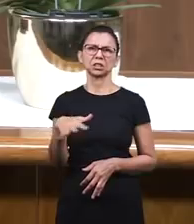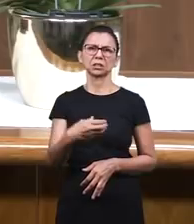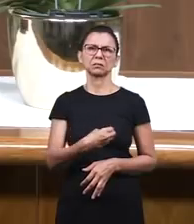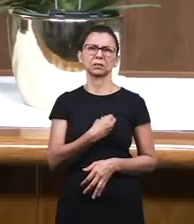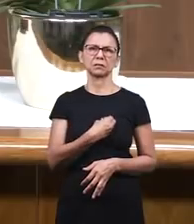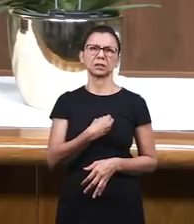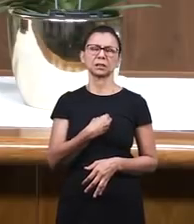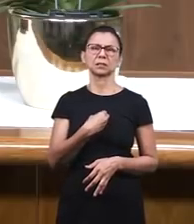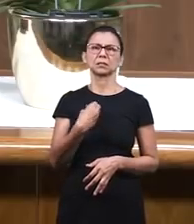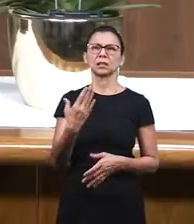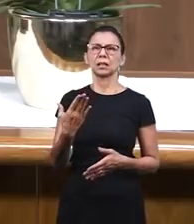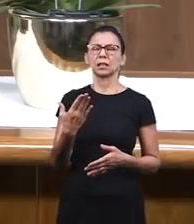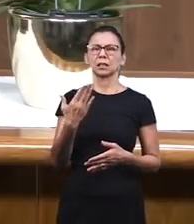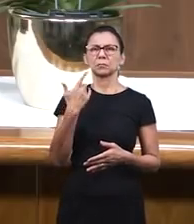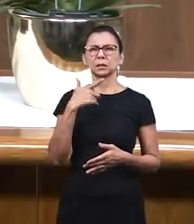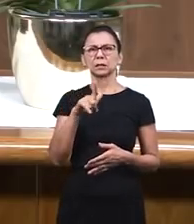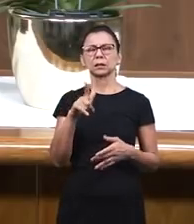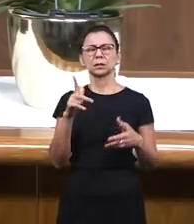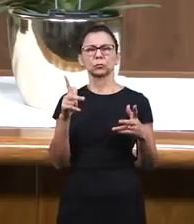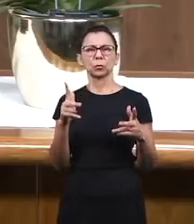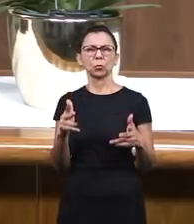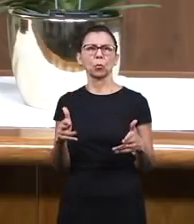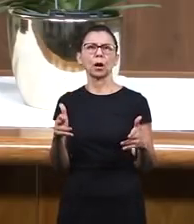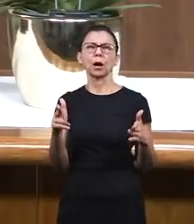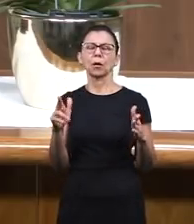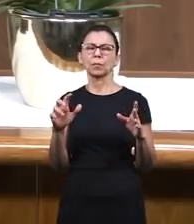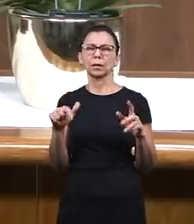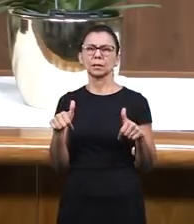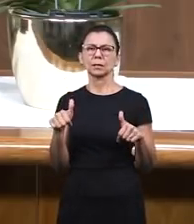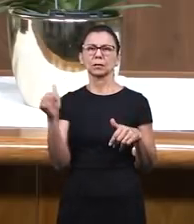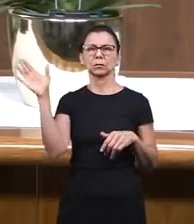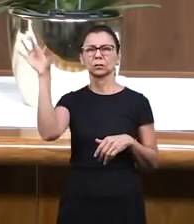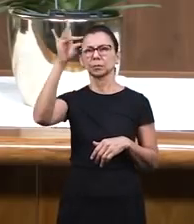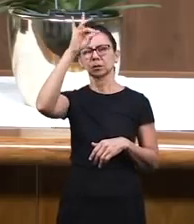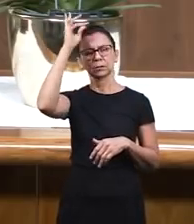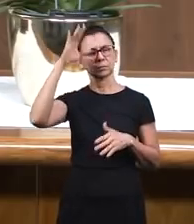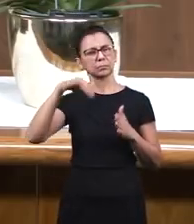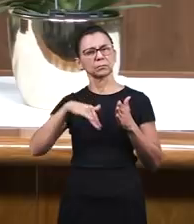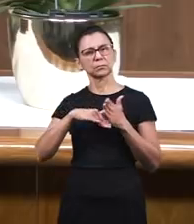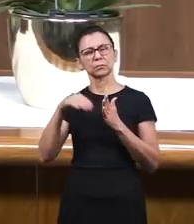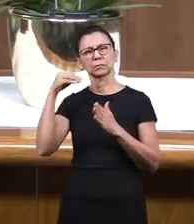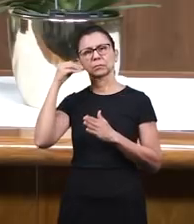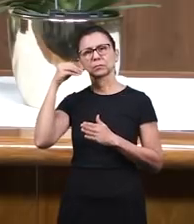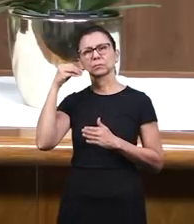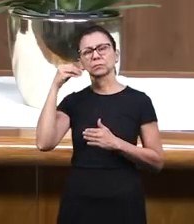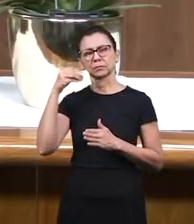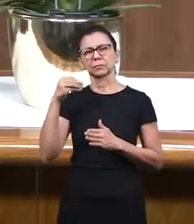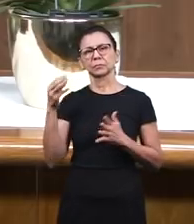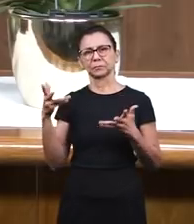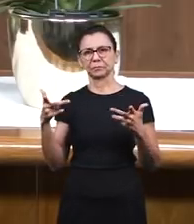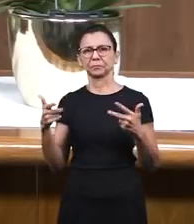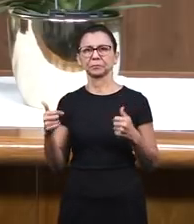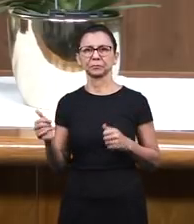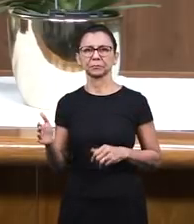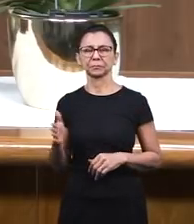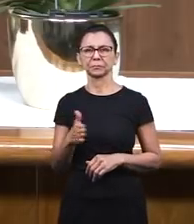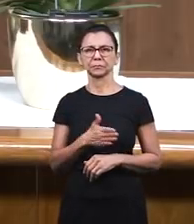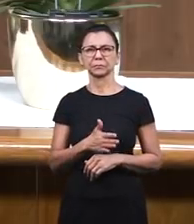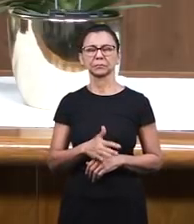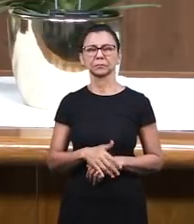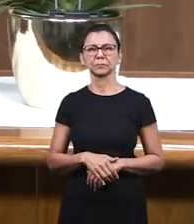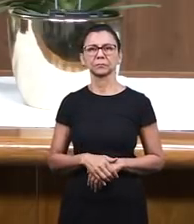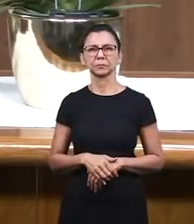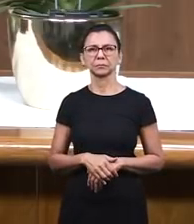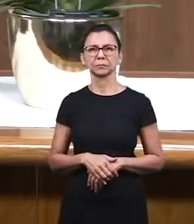mesma obra, falando a mesma linguagem, dirigidos pelo mesmo Espírito Santo. Isso é uma experiência maravilhosa desta obra. Nós